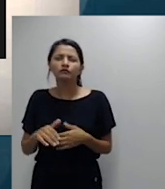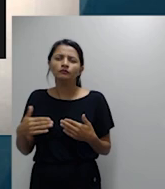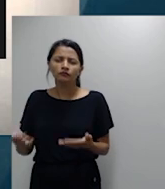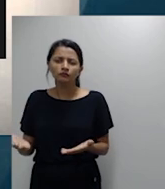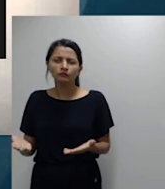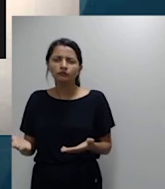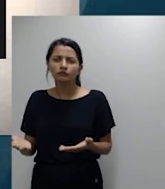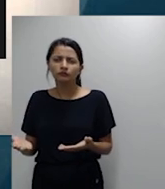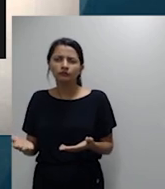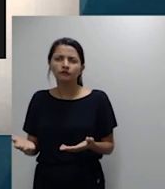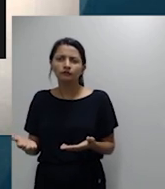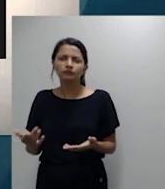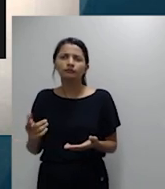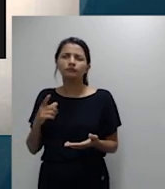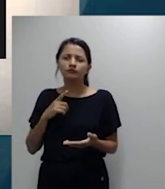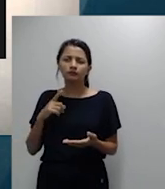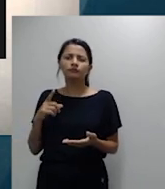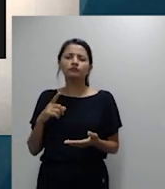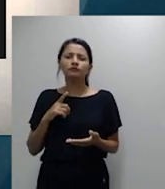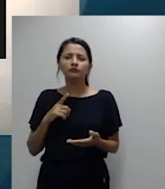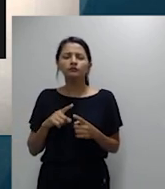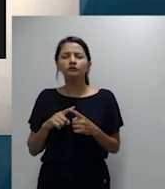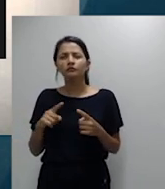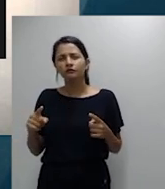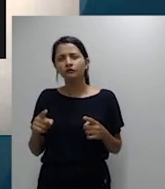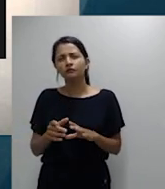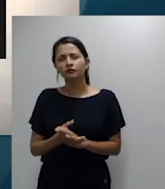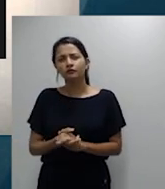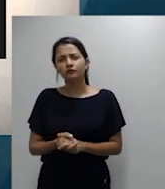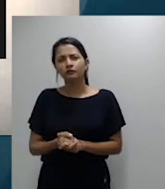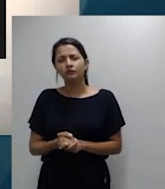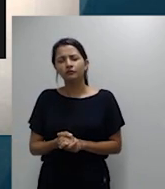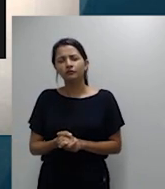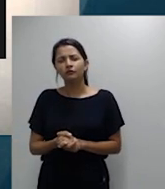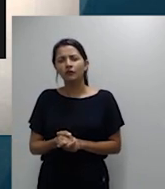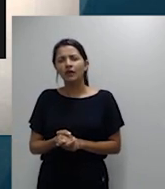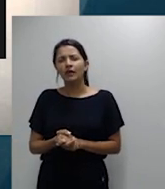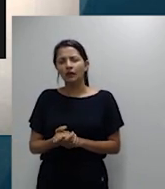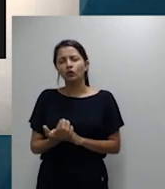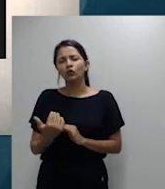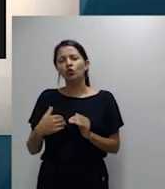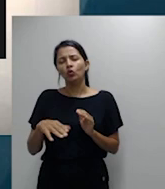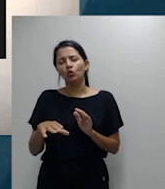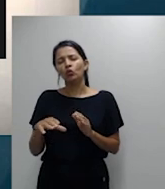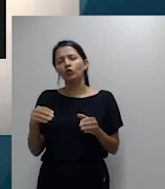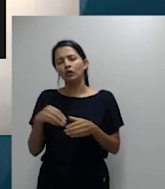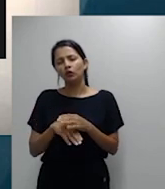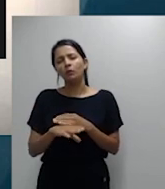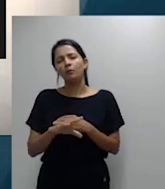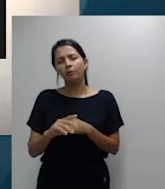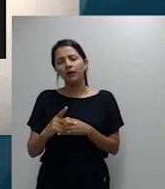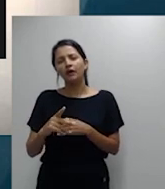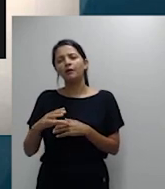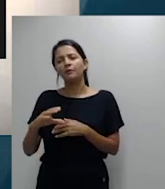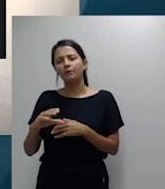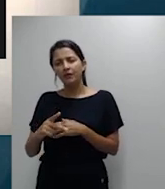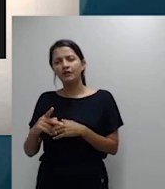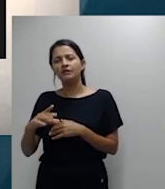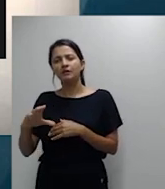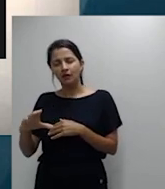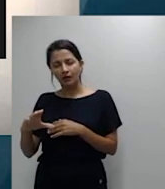a o ferimento foi julgado nos termos do CPC e táxis em um daqui